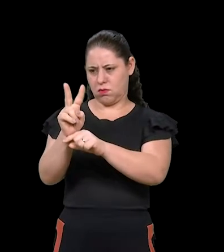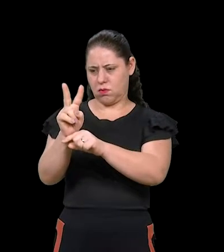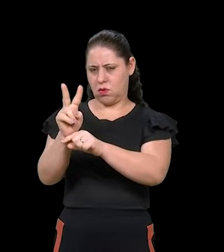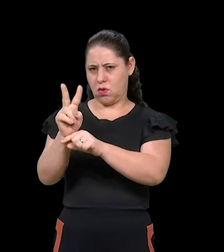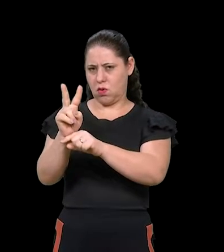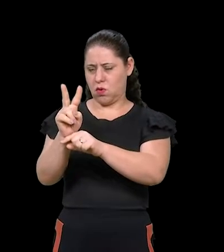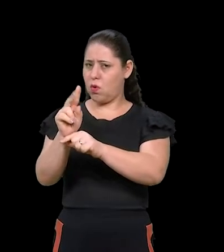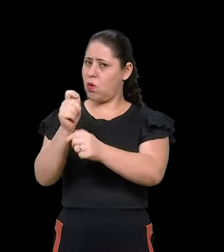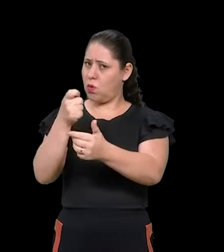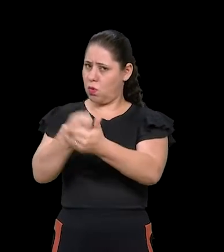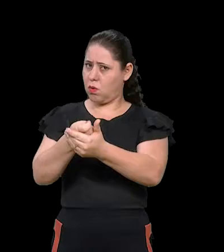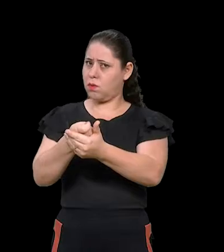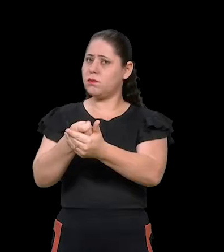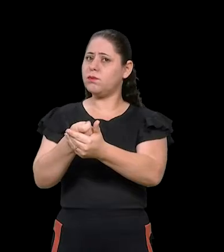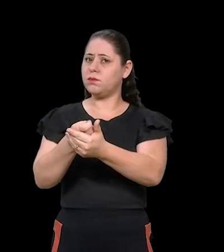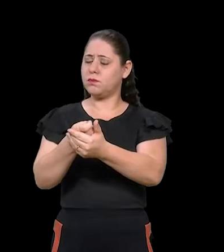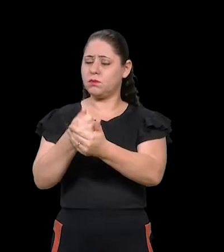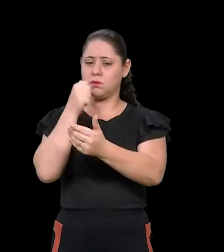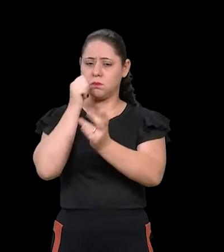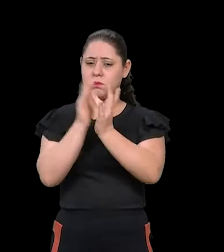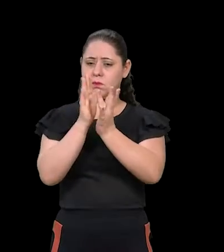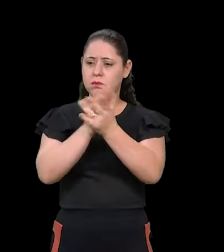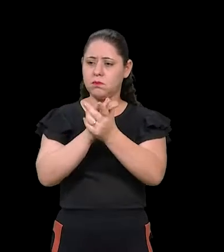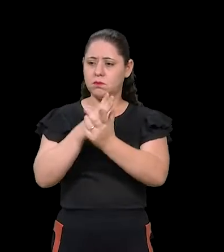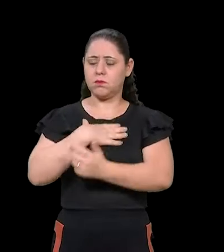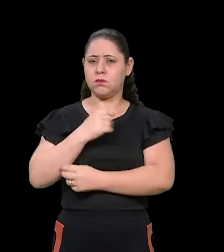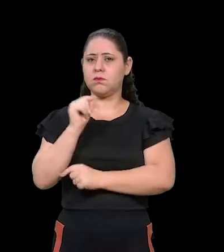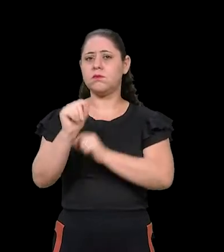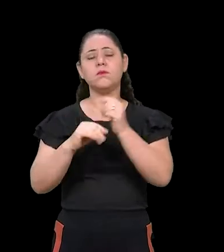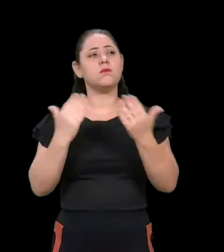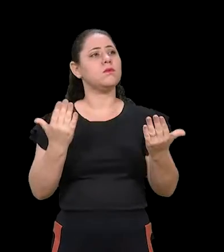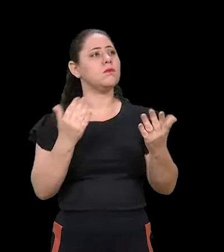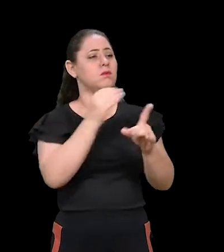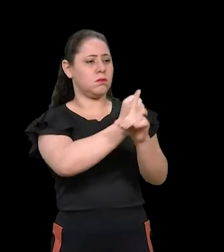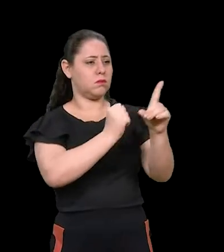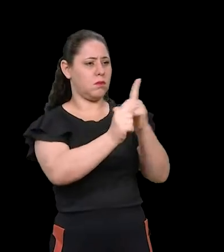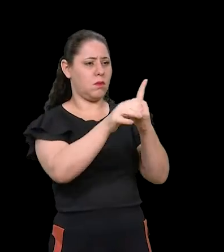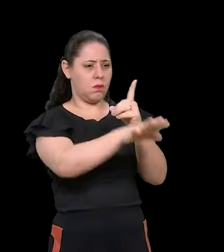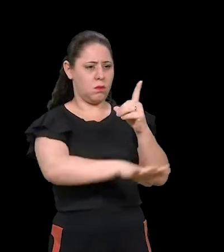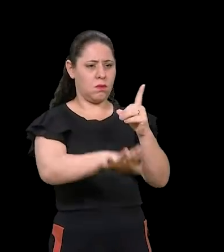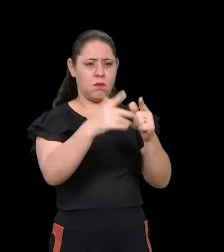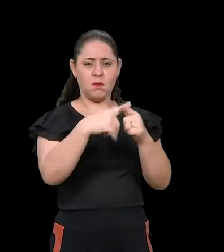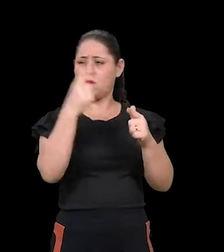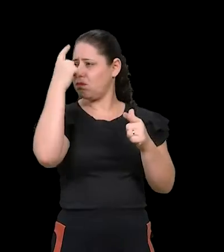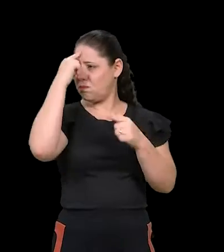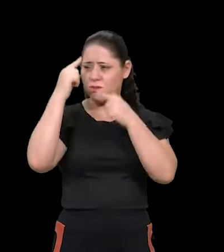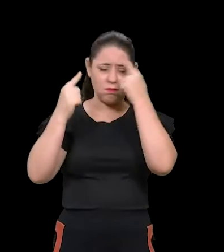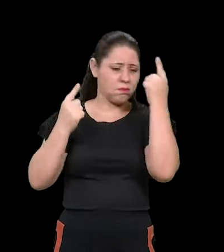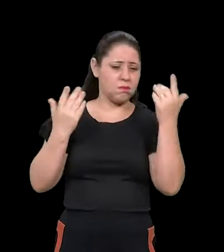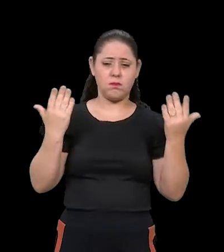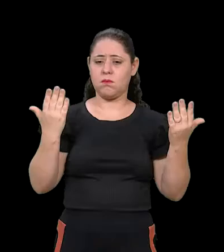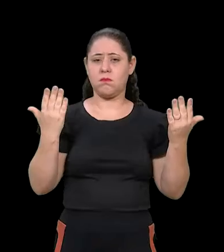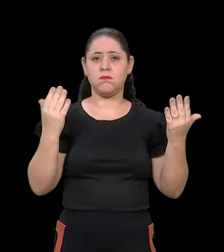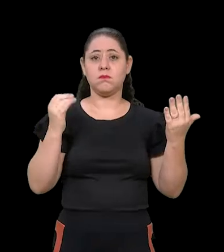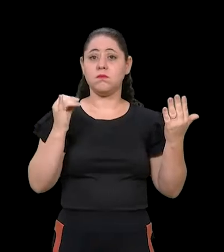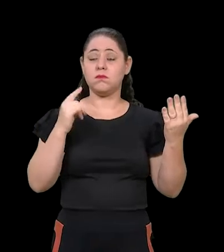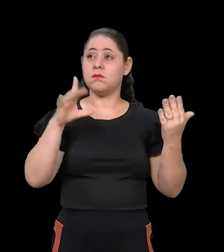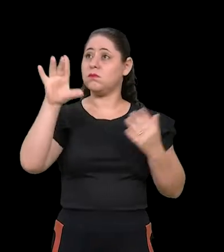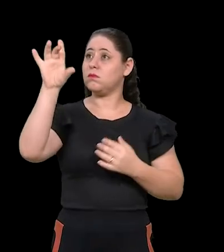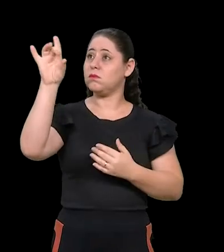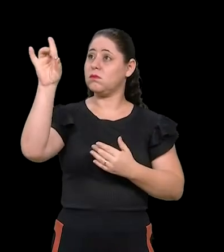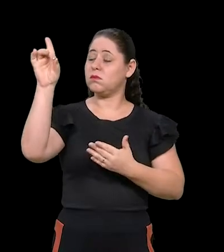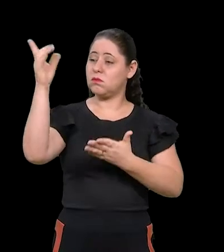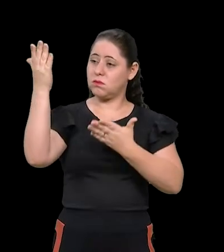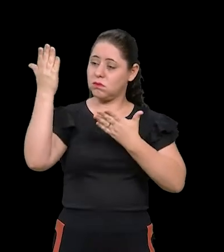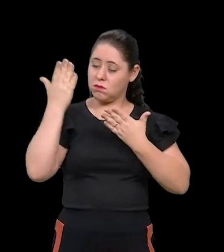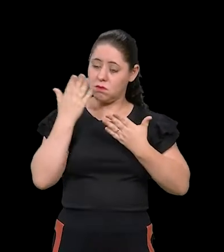obrigação, cuidar dele, né? Eu tenho uma esposa e um filho. Mas por que você mexe com a sociedade como um todo? Por que você pensa? Porque eu